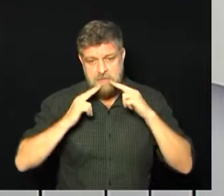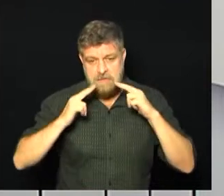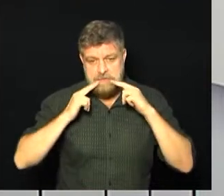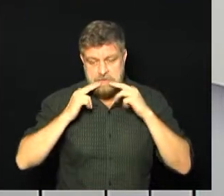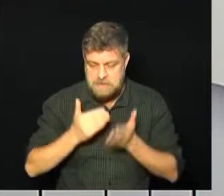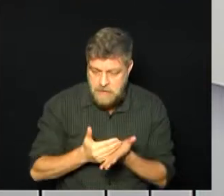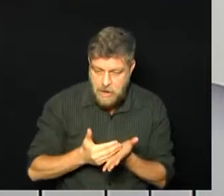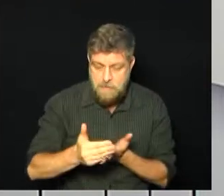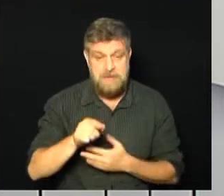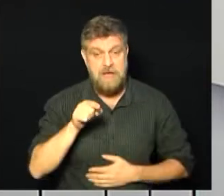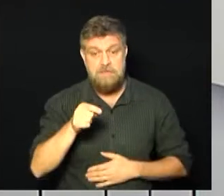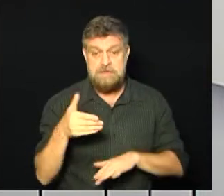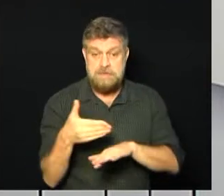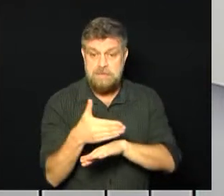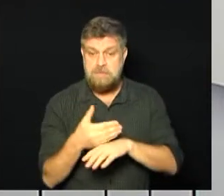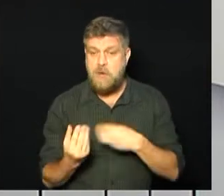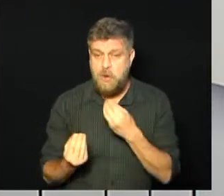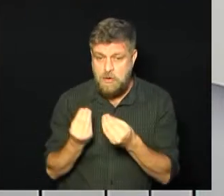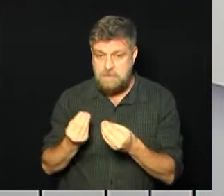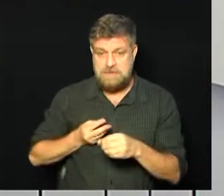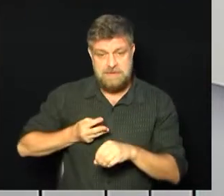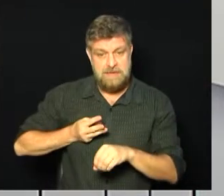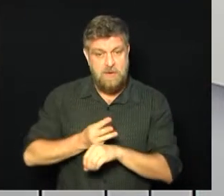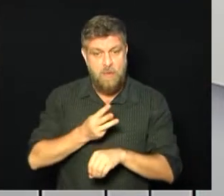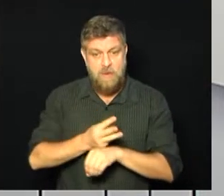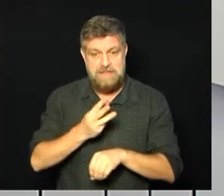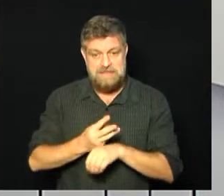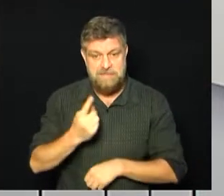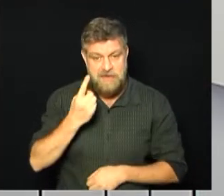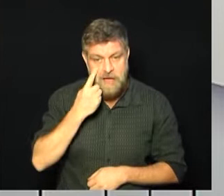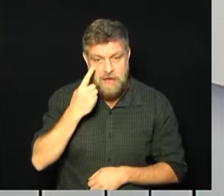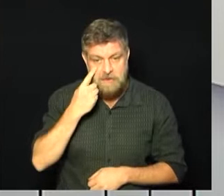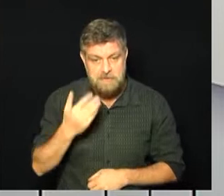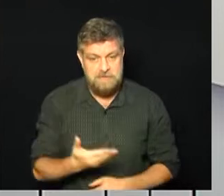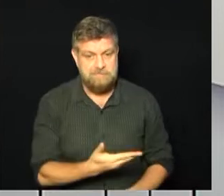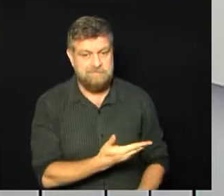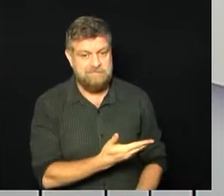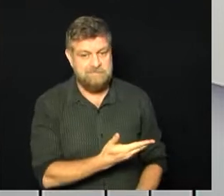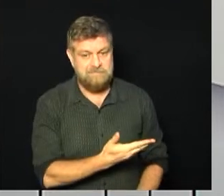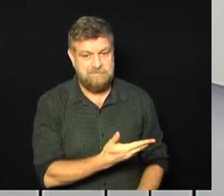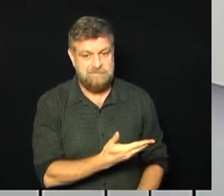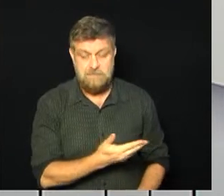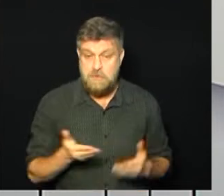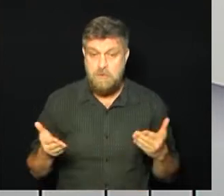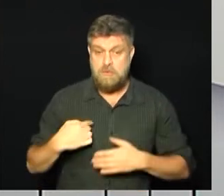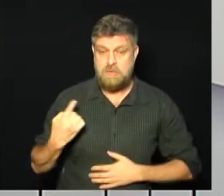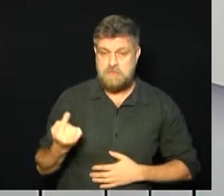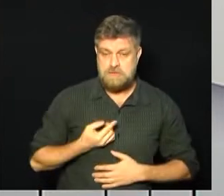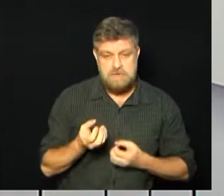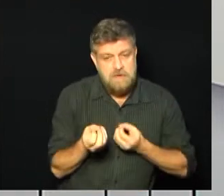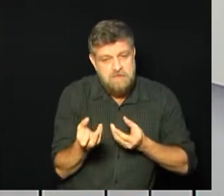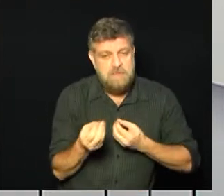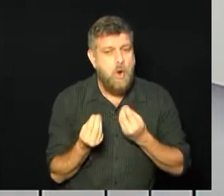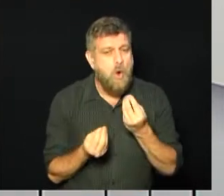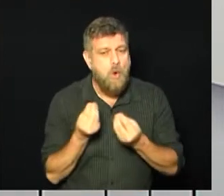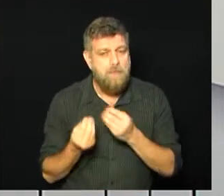e você pode participar enviando mensagem para esse número que está aparecendo agora aí no seu vídeo. Hoje a gente te conta como foi